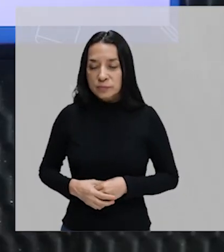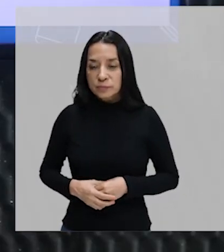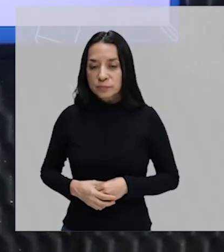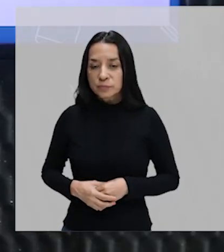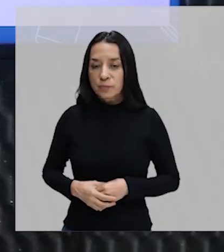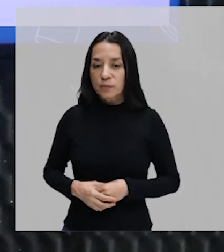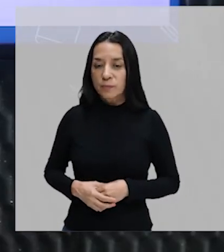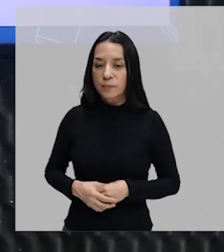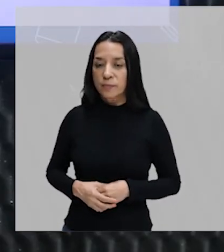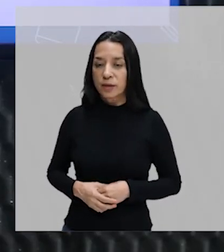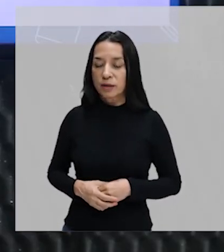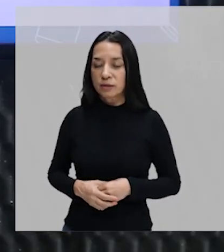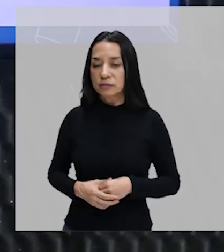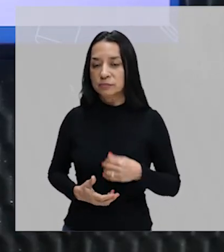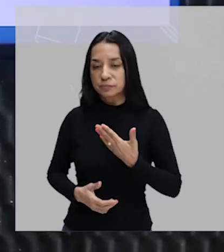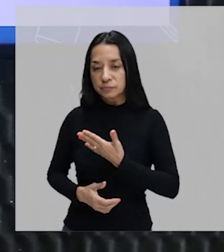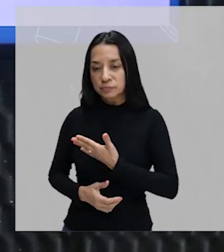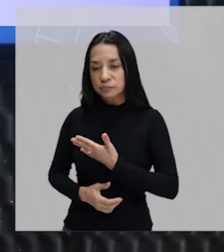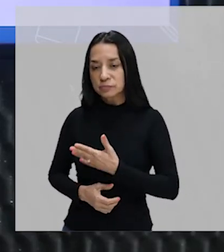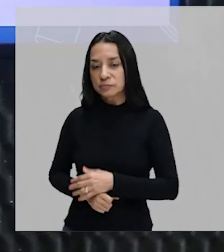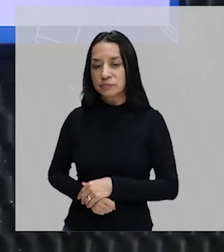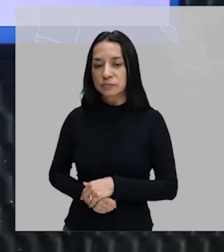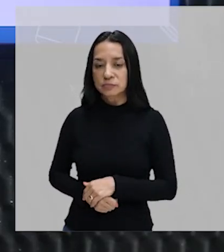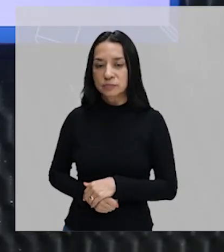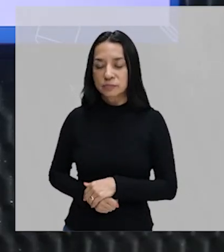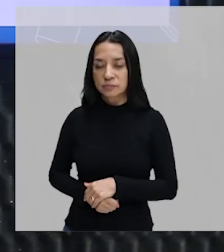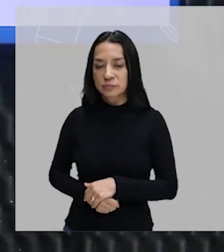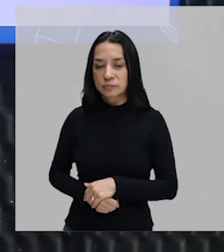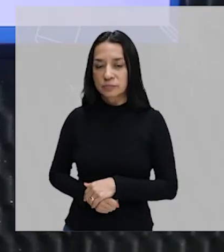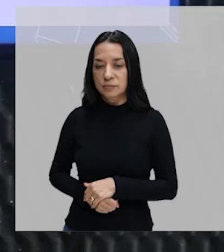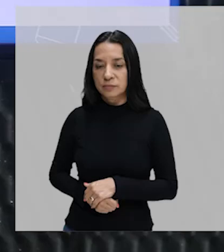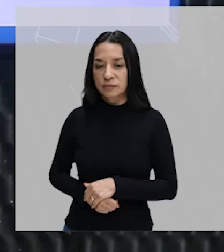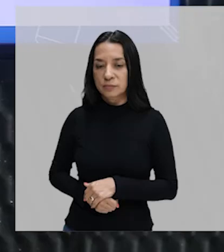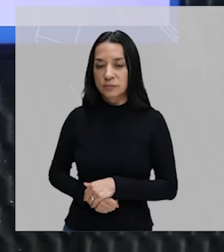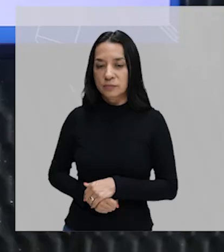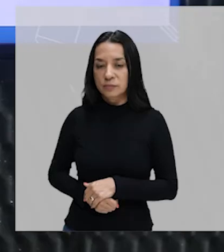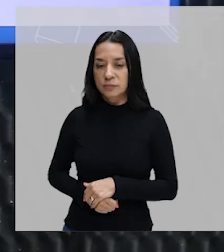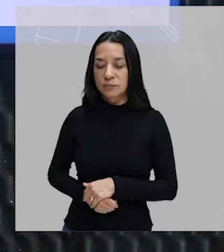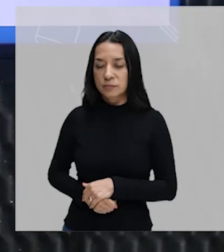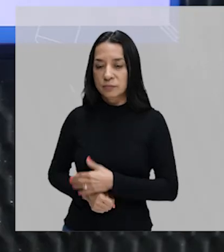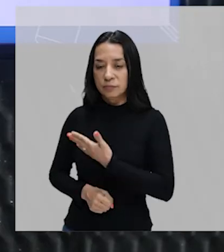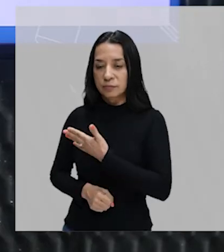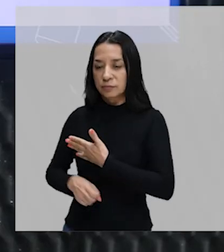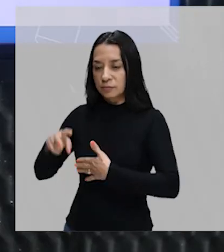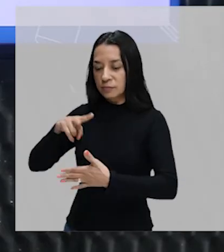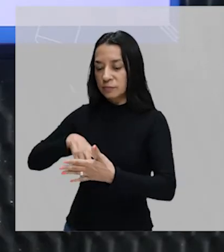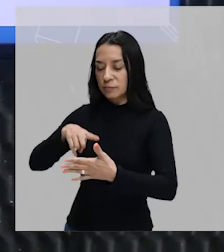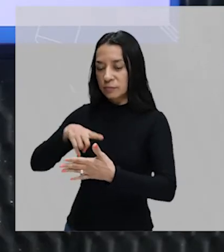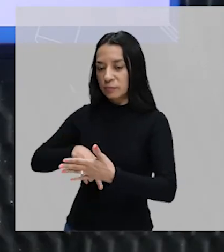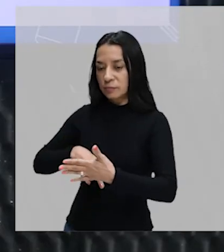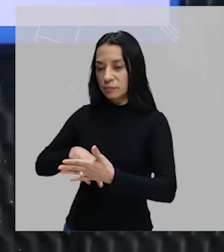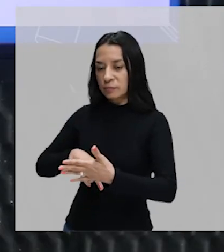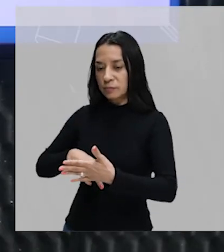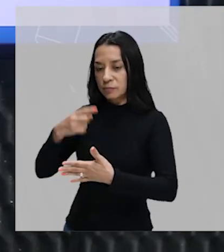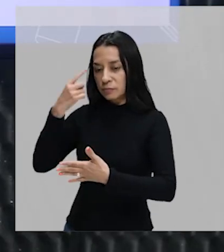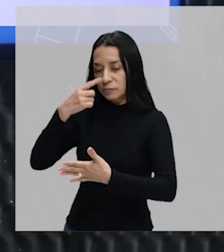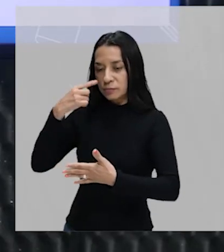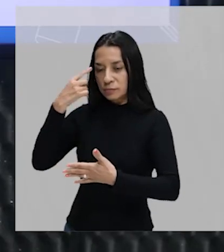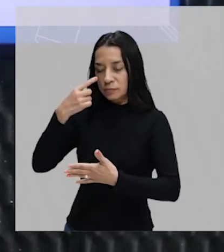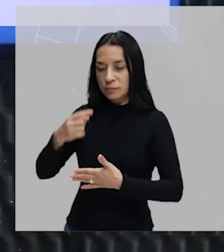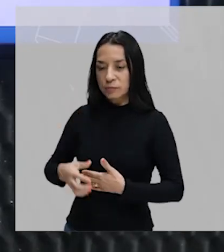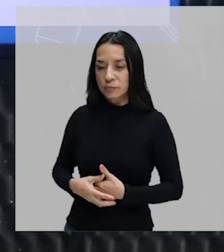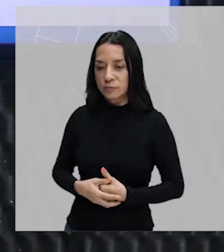de Amsterdã. É holandesa. Mercedes e Pilar